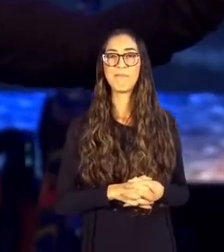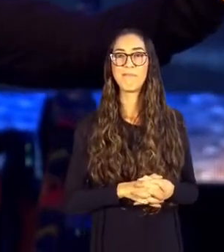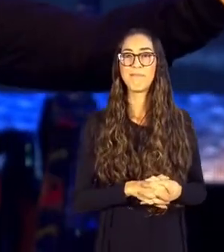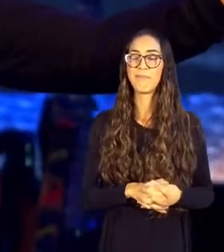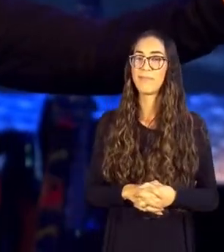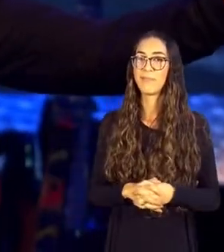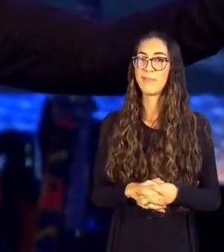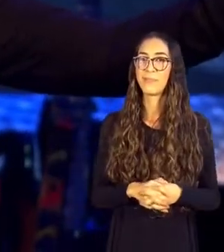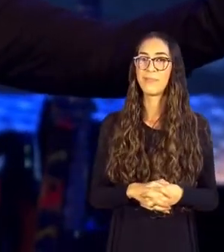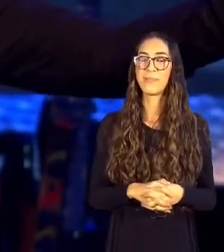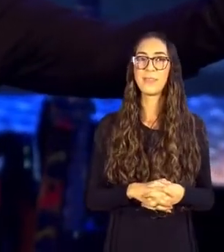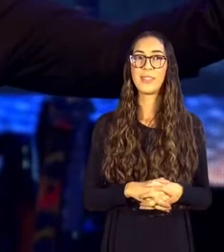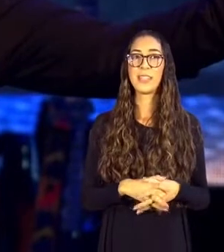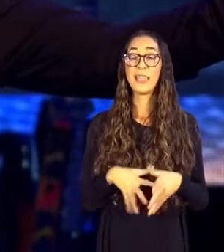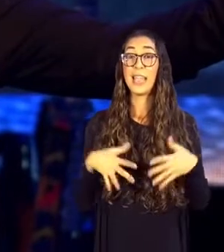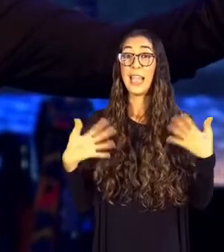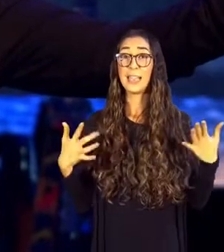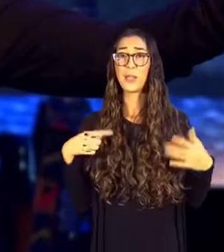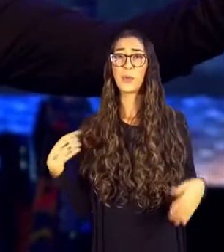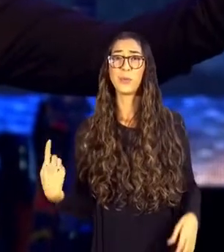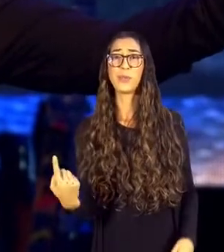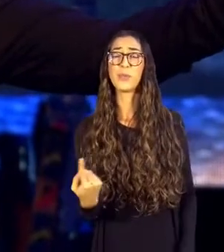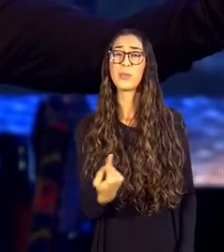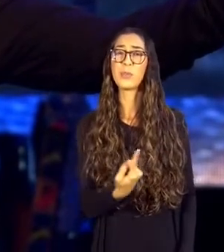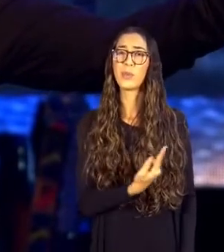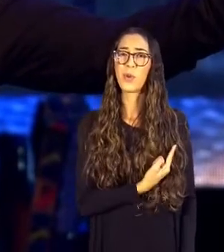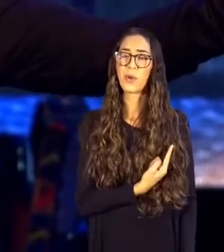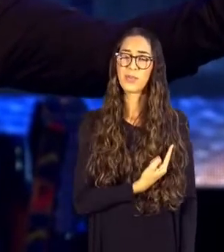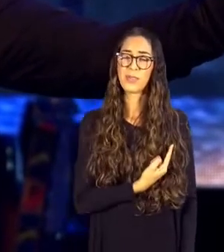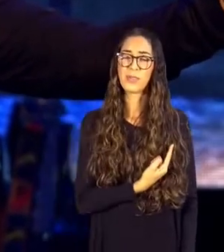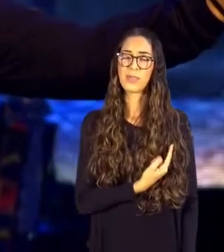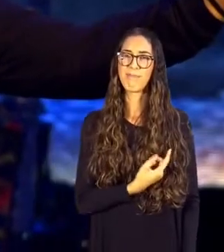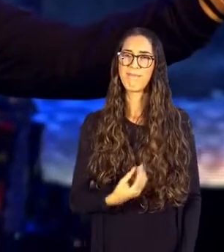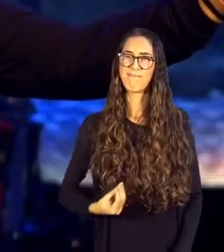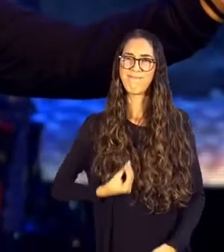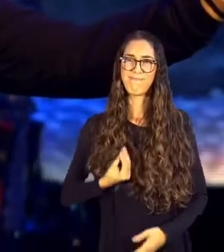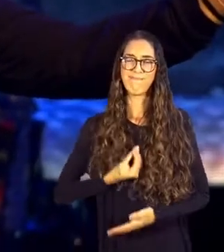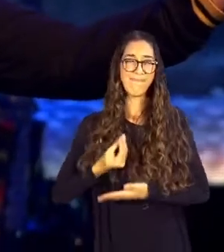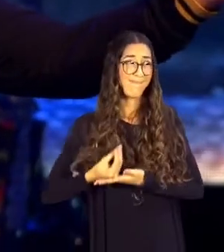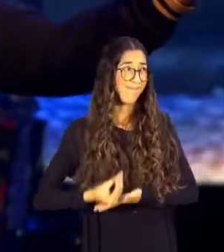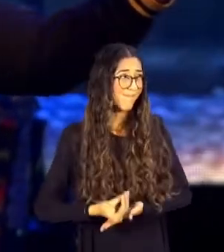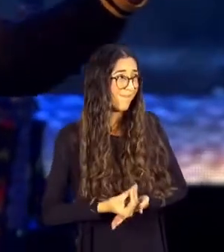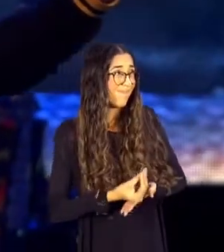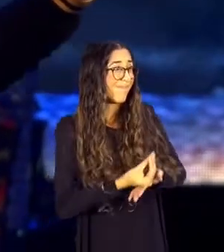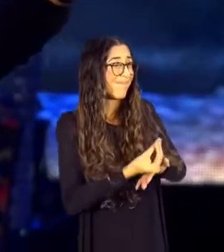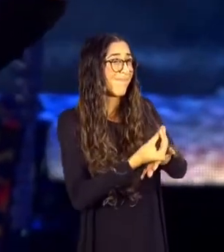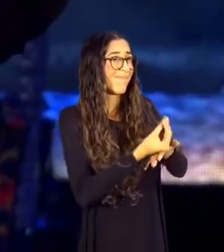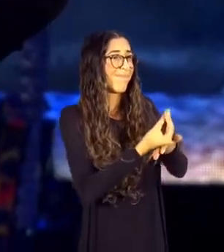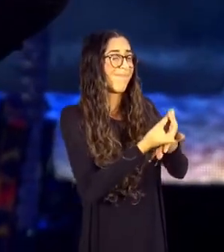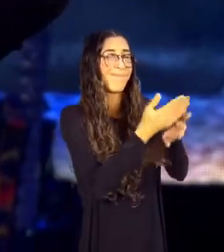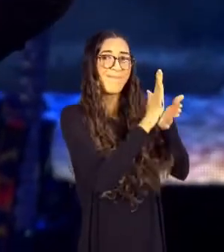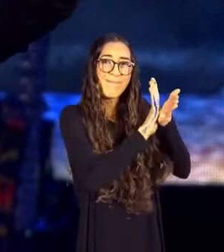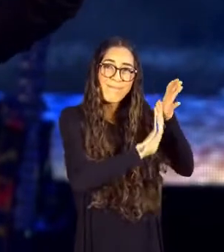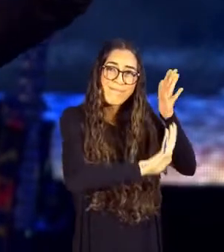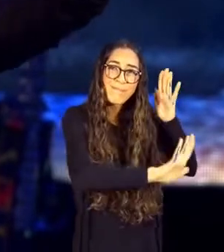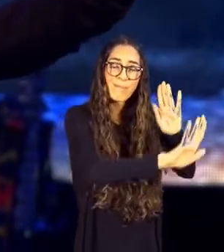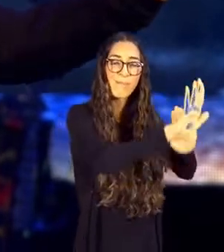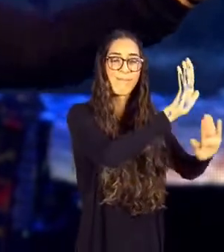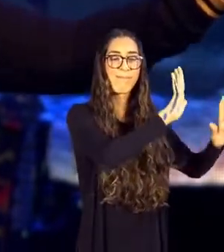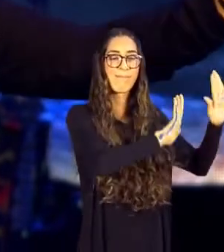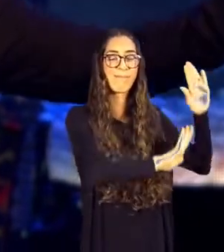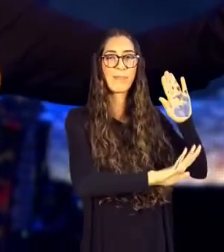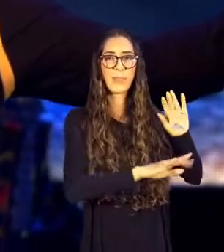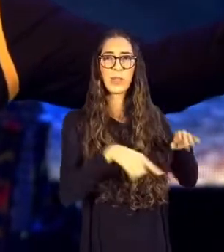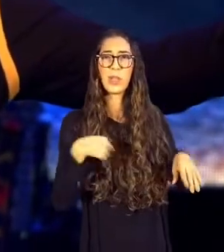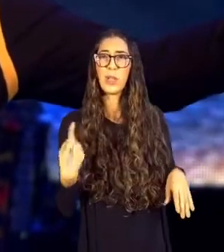estamos vivos. Subimos no altar e damos um sacrifício de adoração. Como que é um sacrifício de adoração? No momento de dificuldade, no